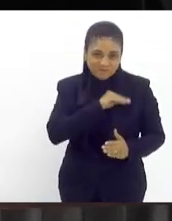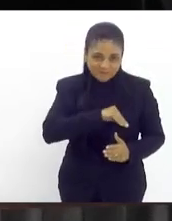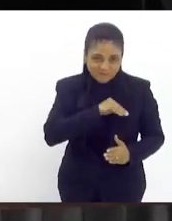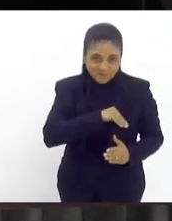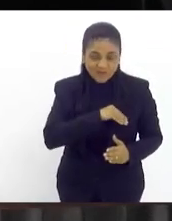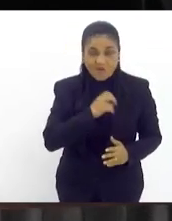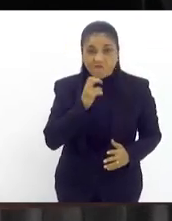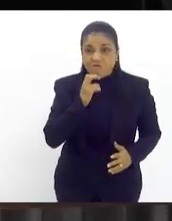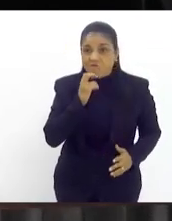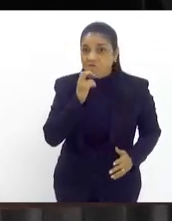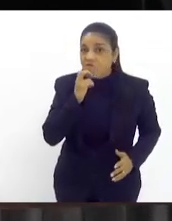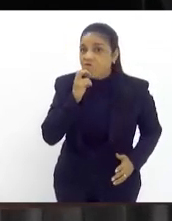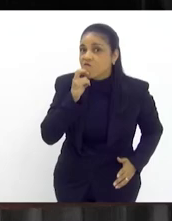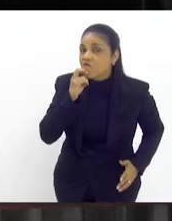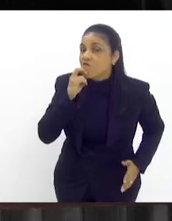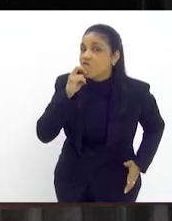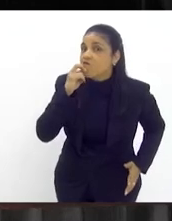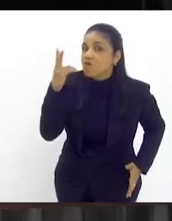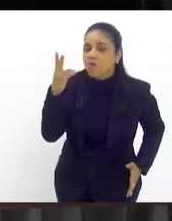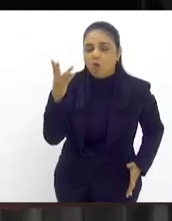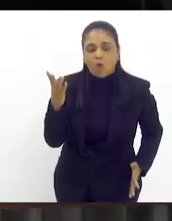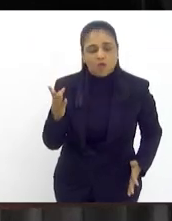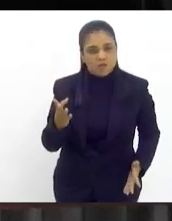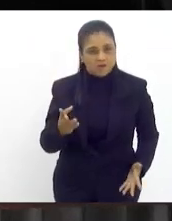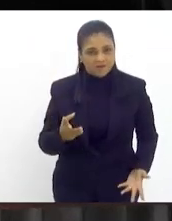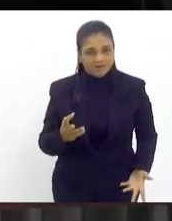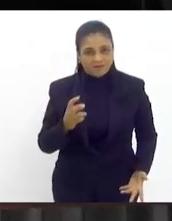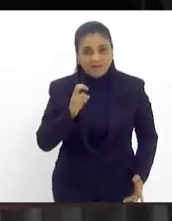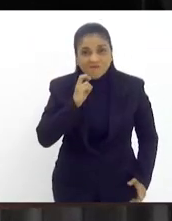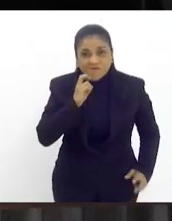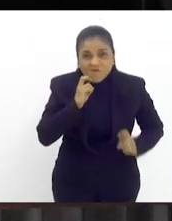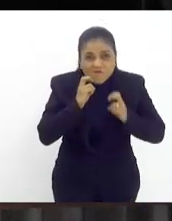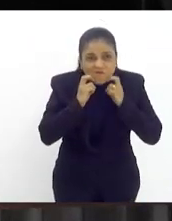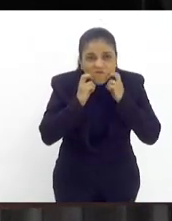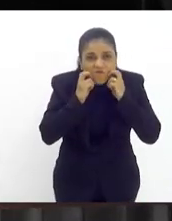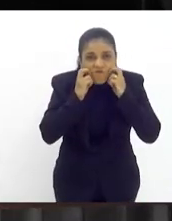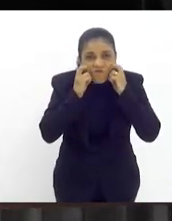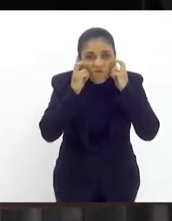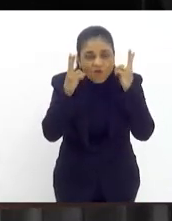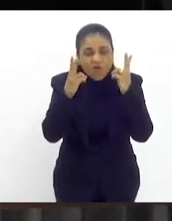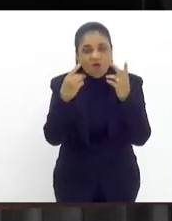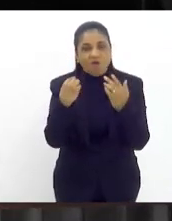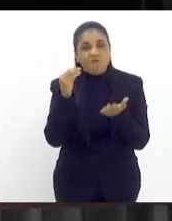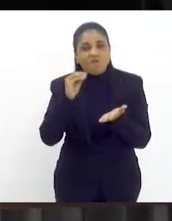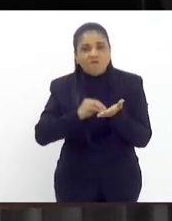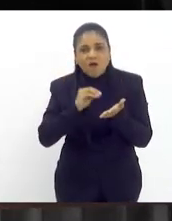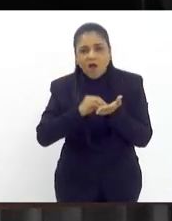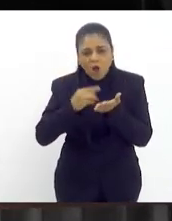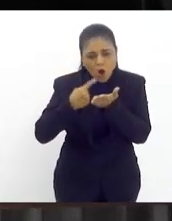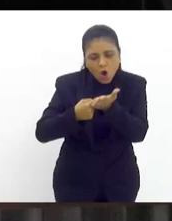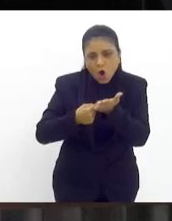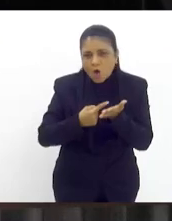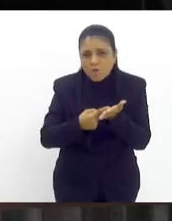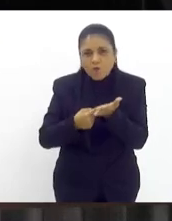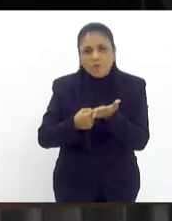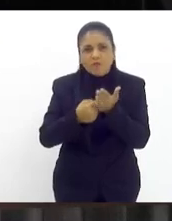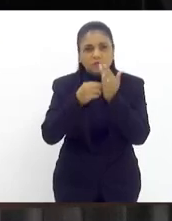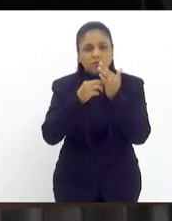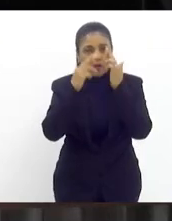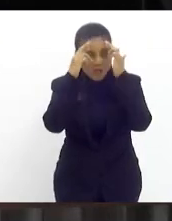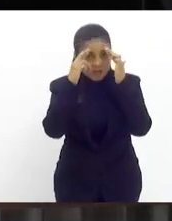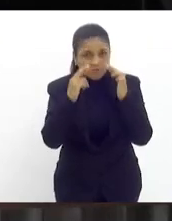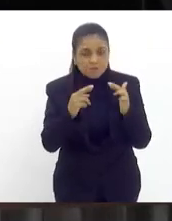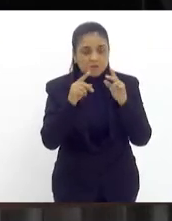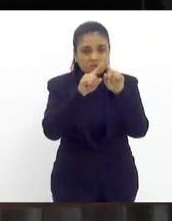vergonha Total vergonha falta de compromisso com os servidores